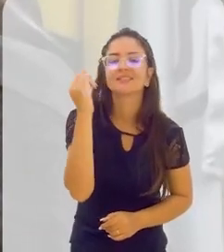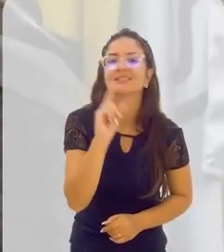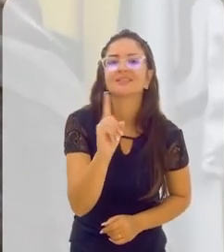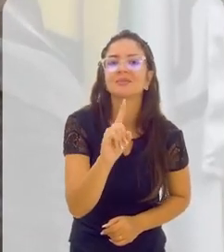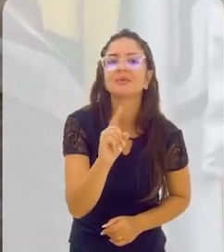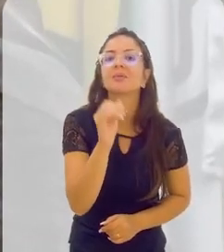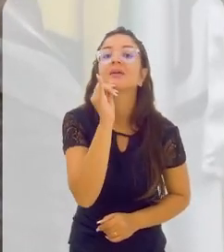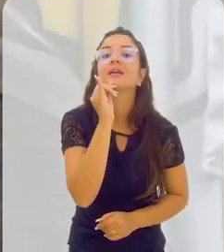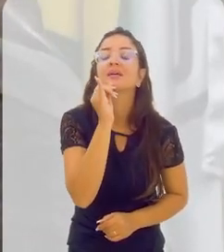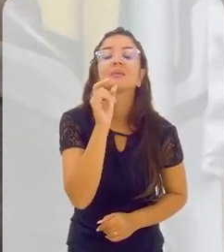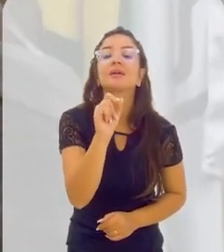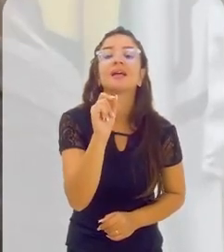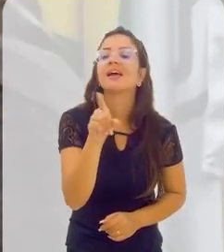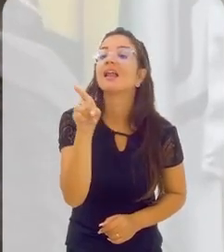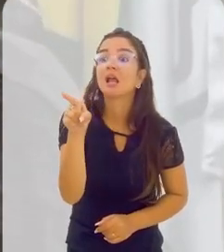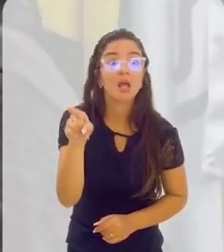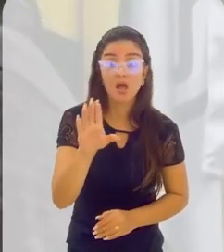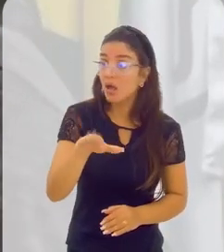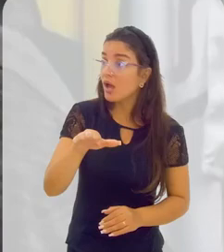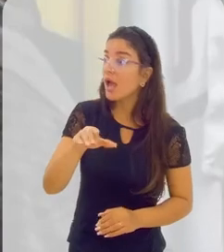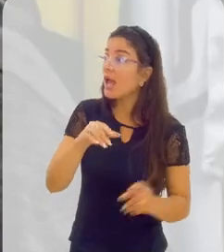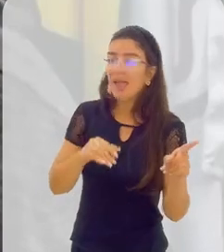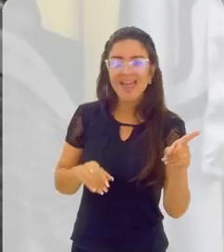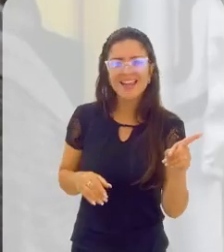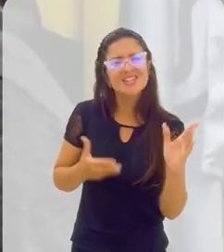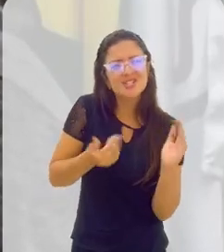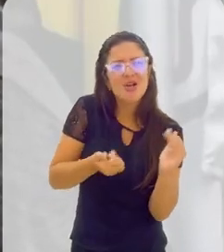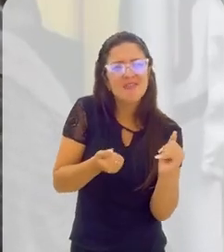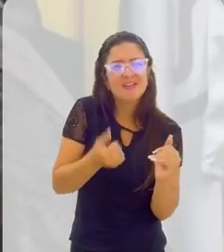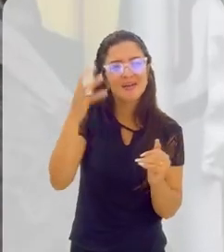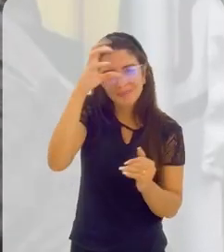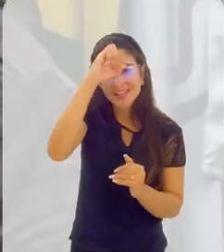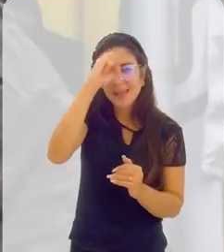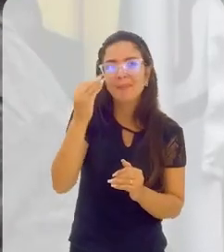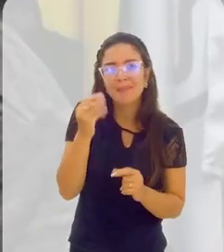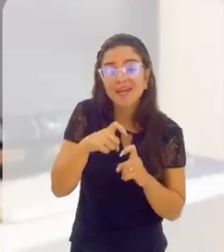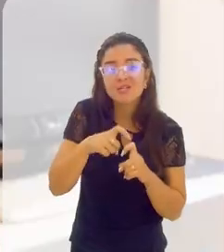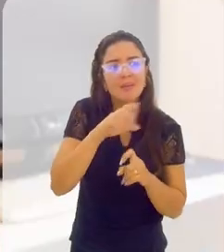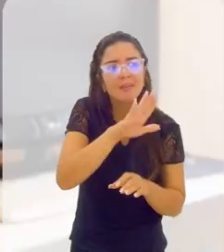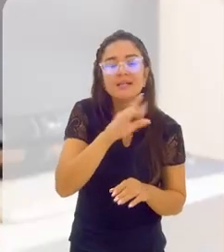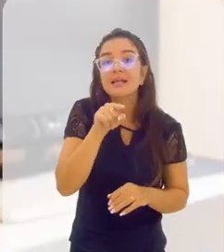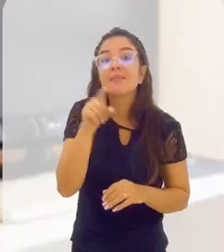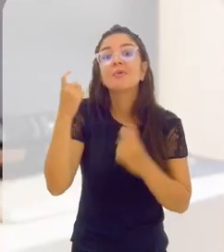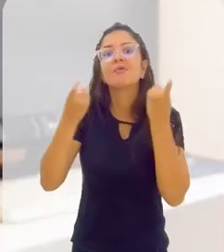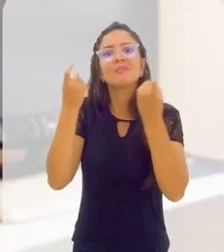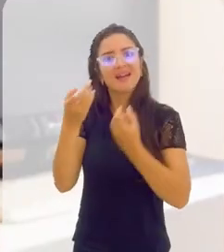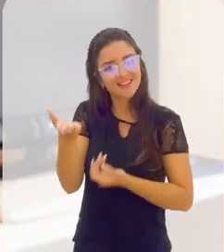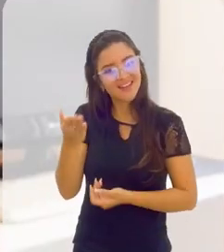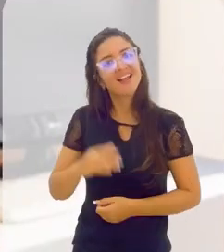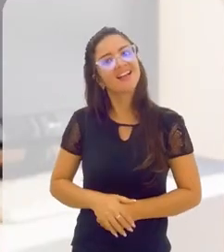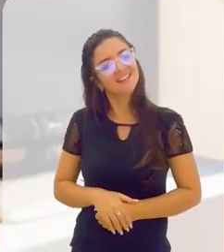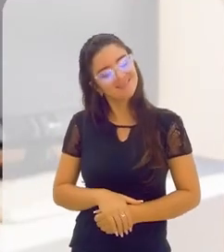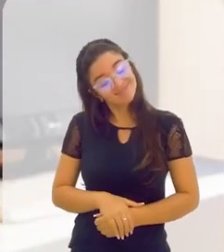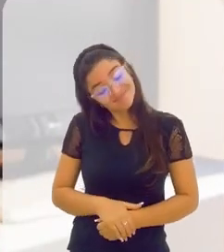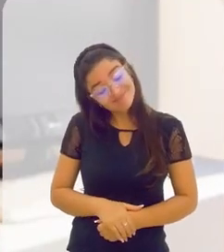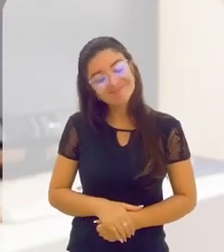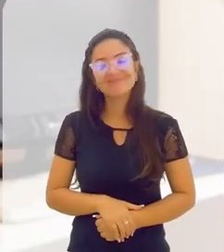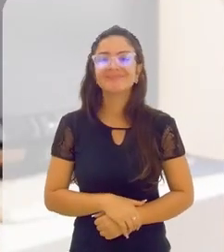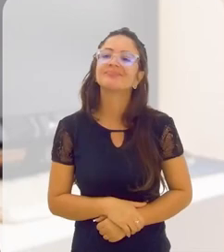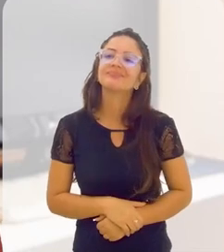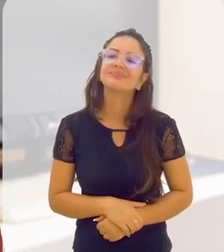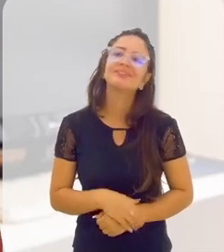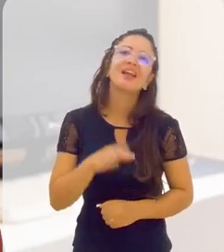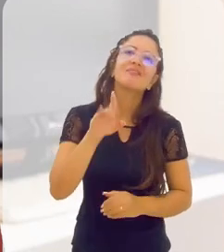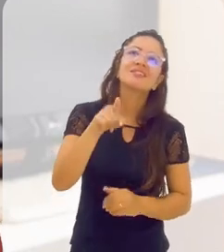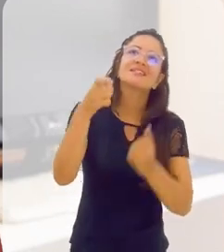tem para onde antes de sexta-feira que a neta só chega na sexta Irene quanto uma história assim ou